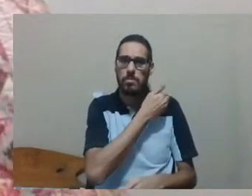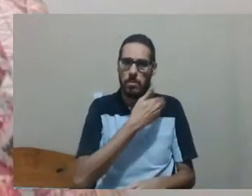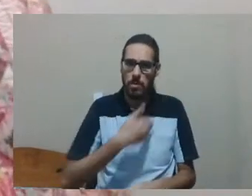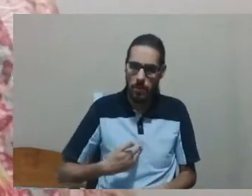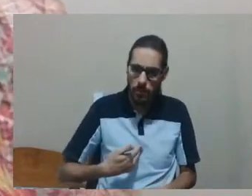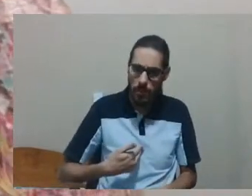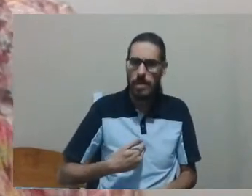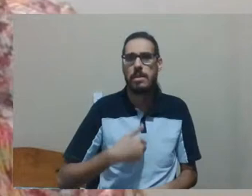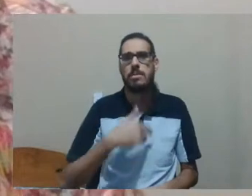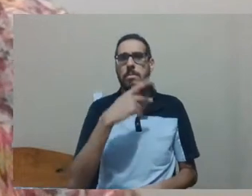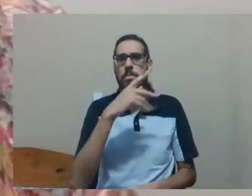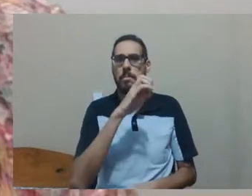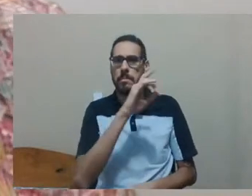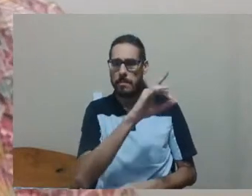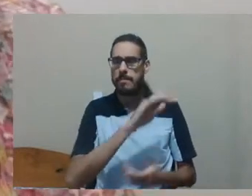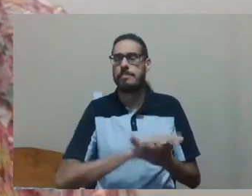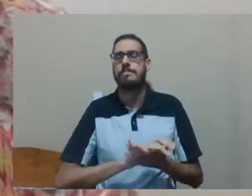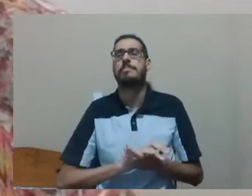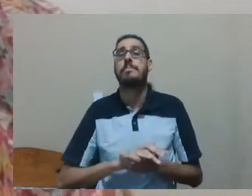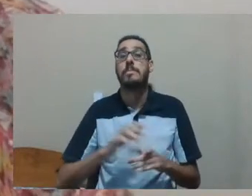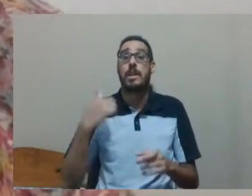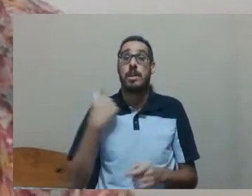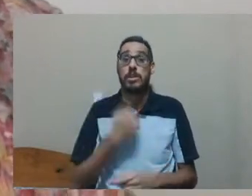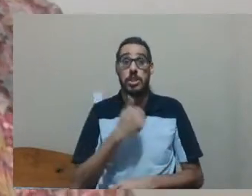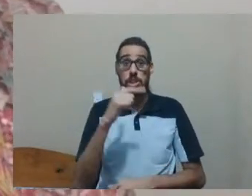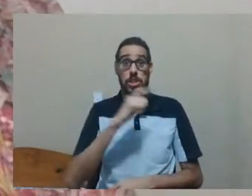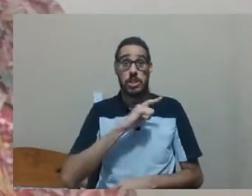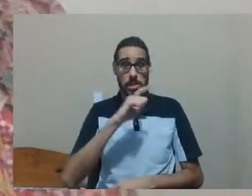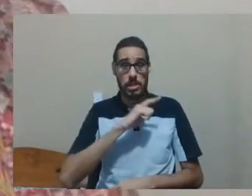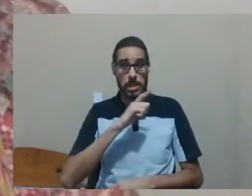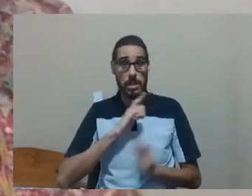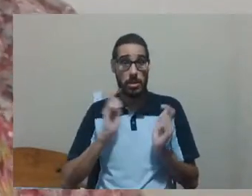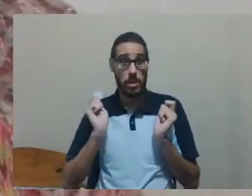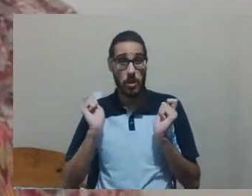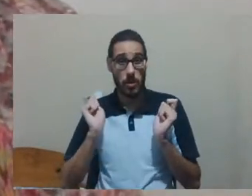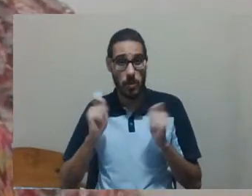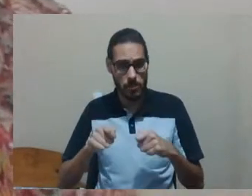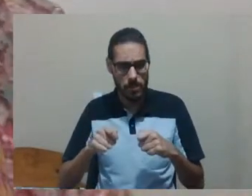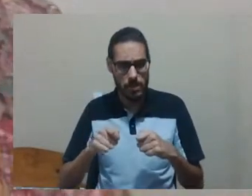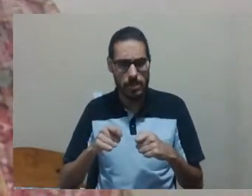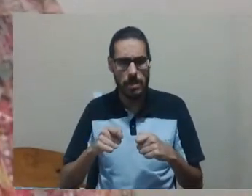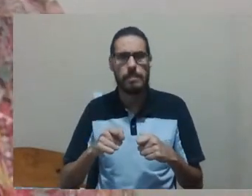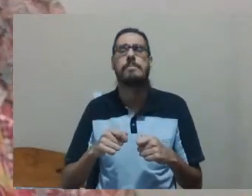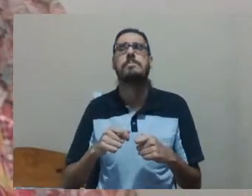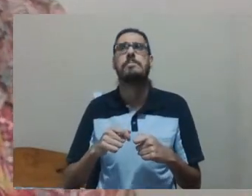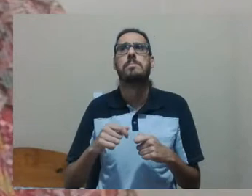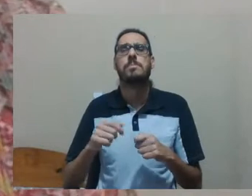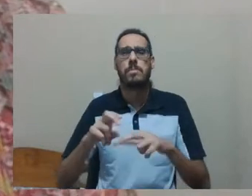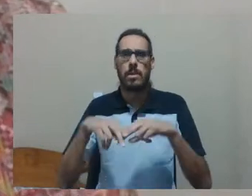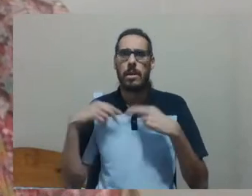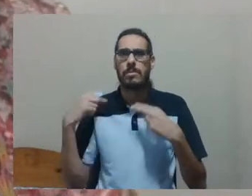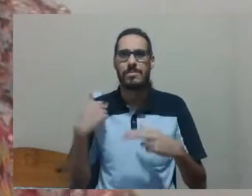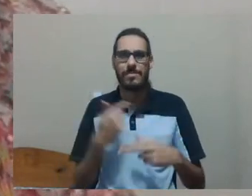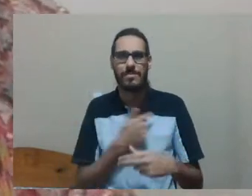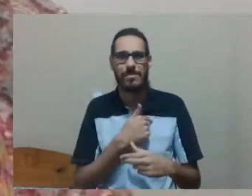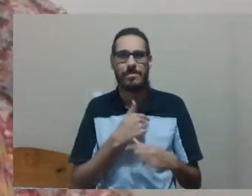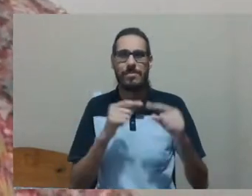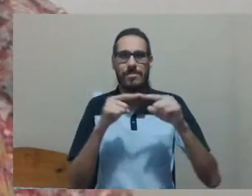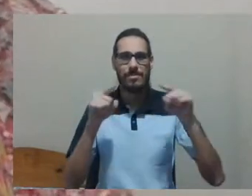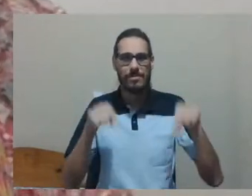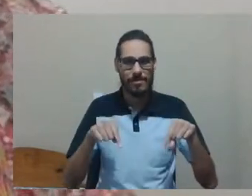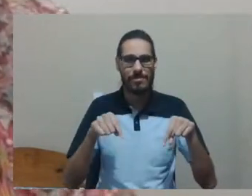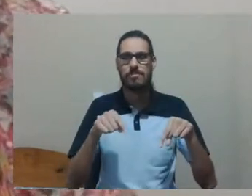temos condições pela qualidade dos nossos membros, de servidores